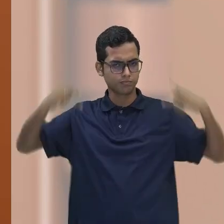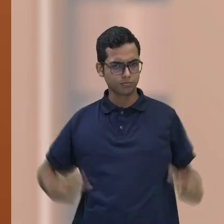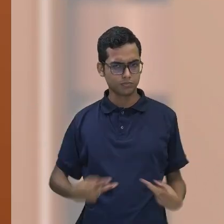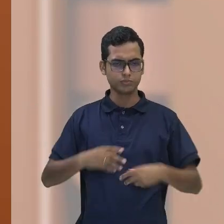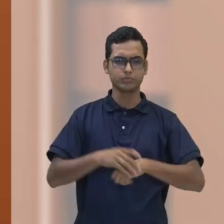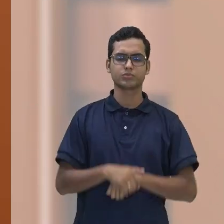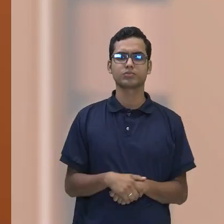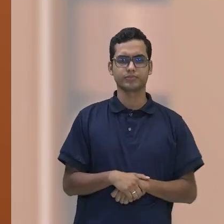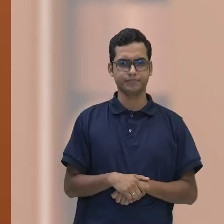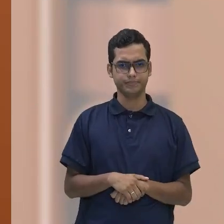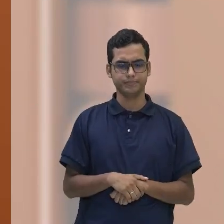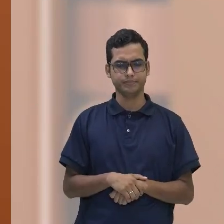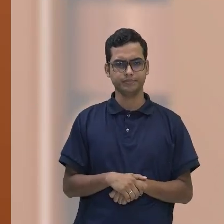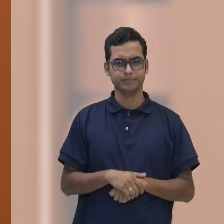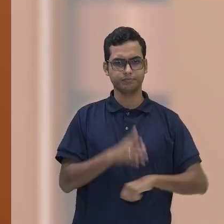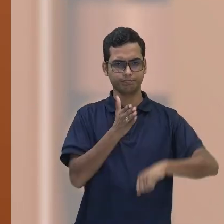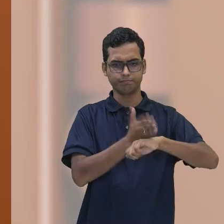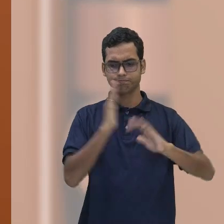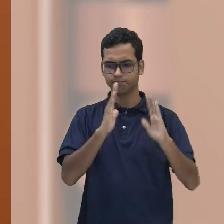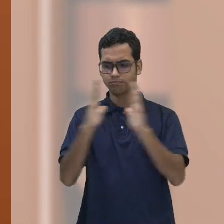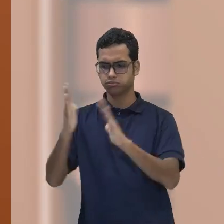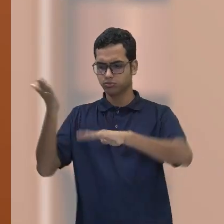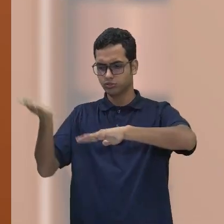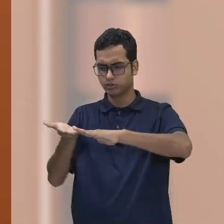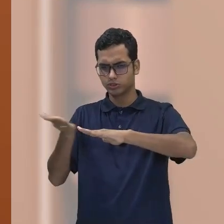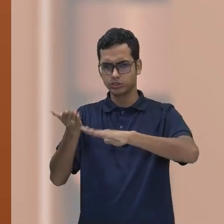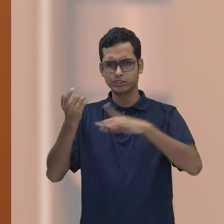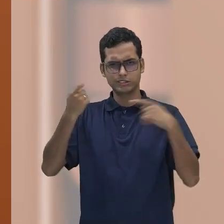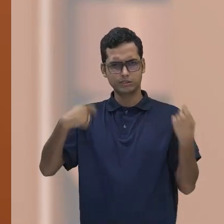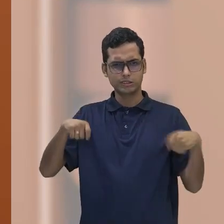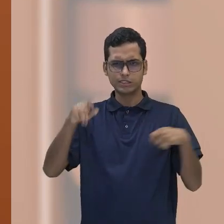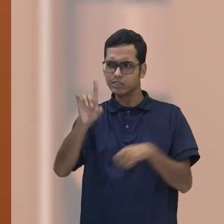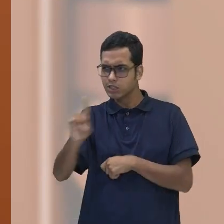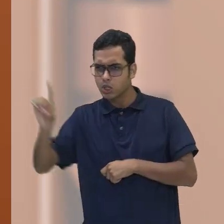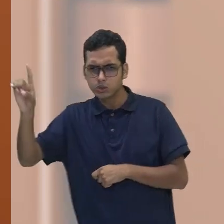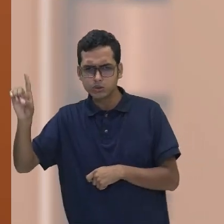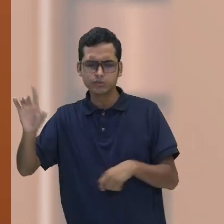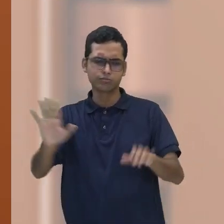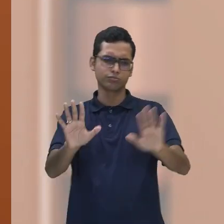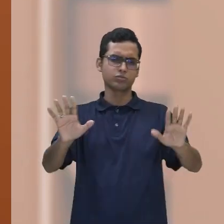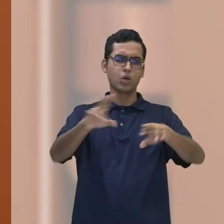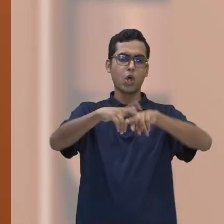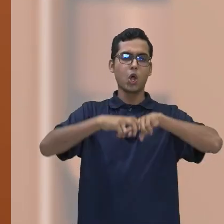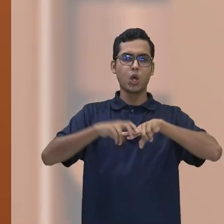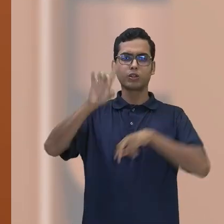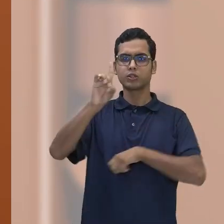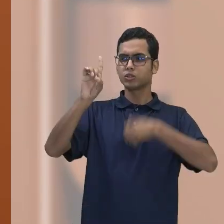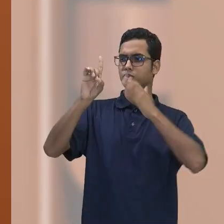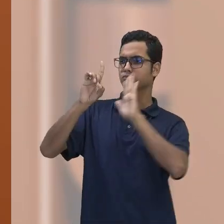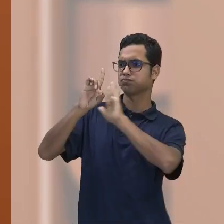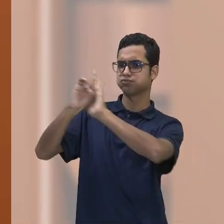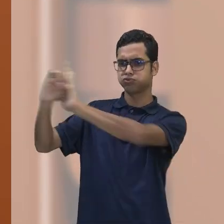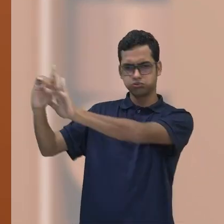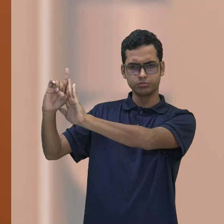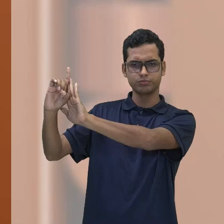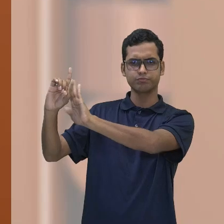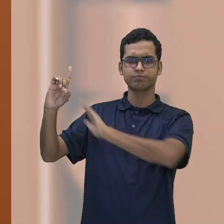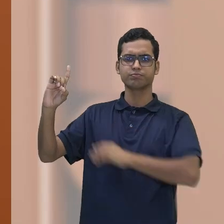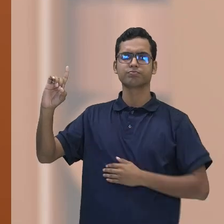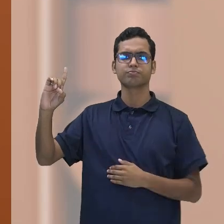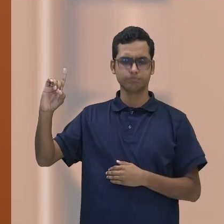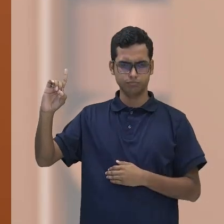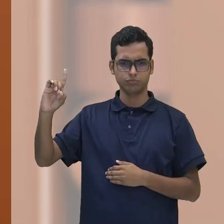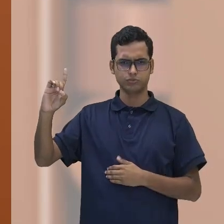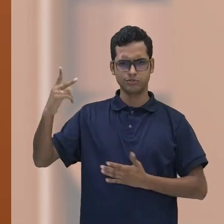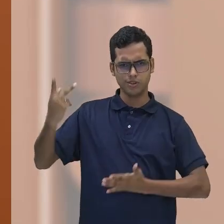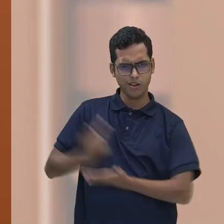contemporânea, não precisa mais de Deus. Afastou Deus de si, tirou Deus da sua vida. E o Nietzsche não está errado,